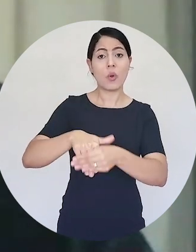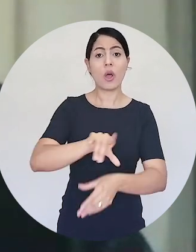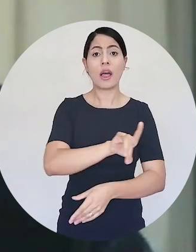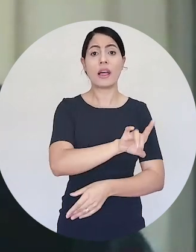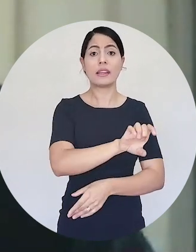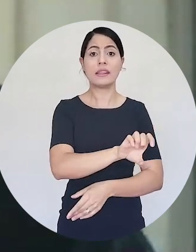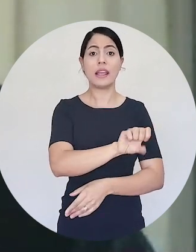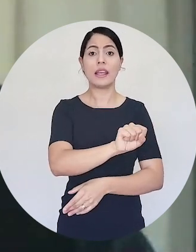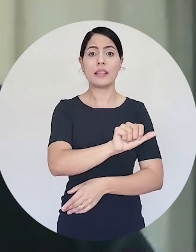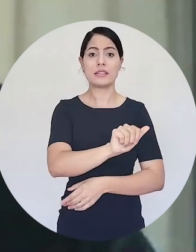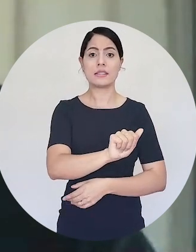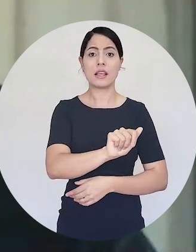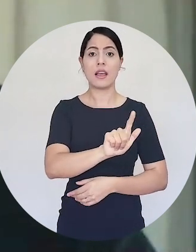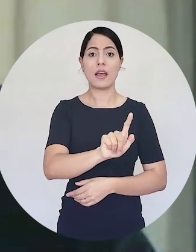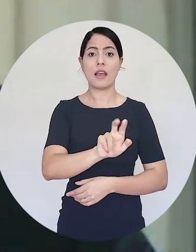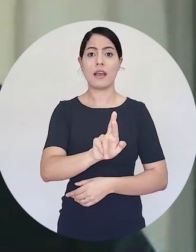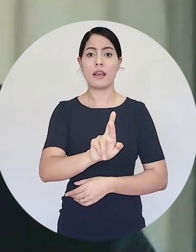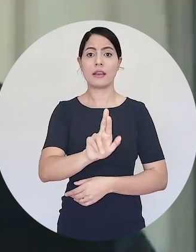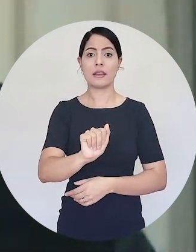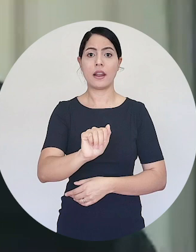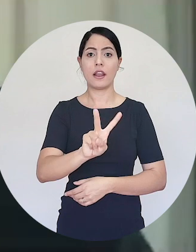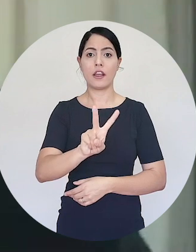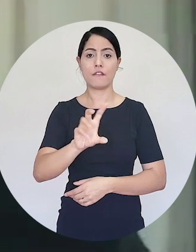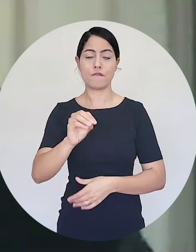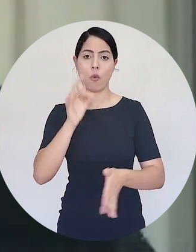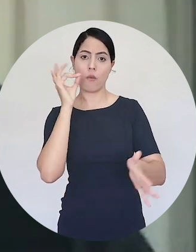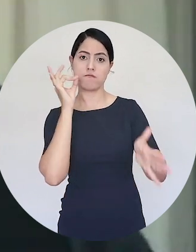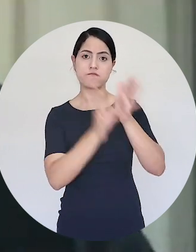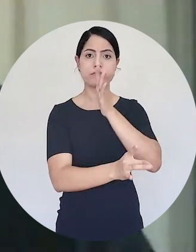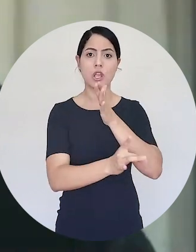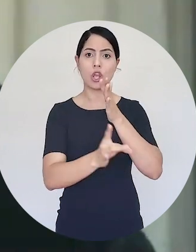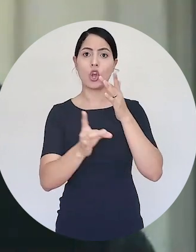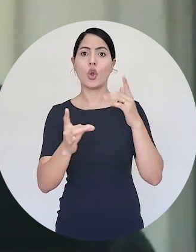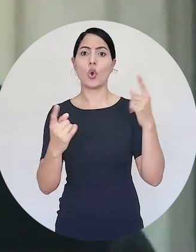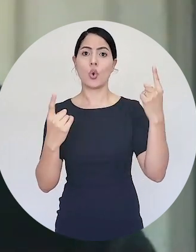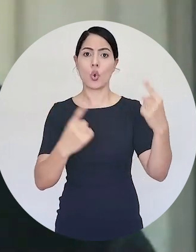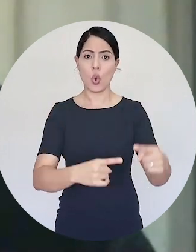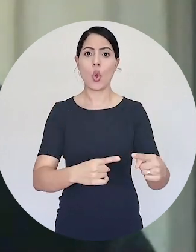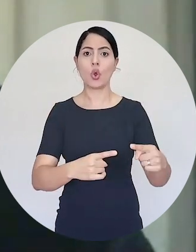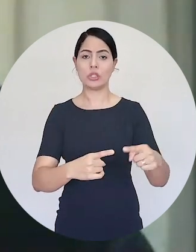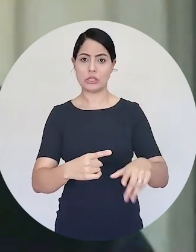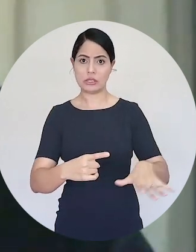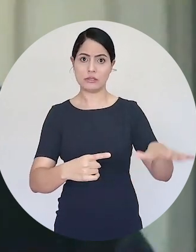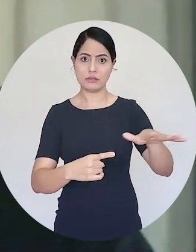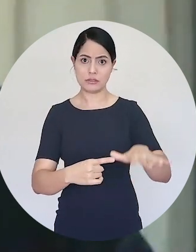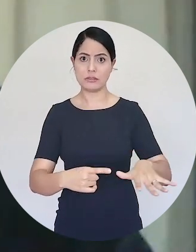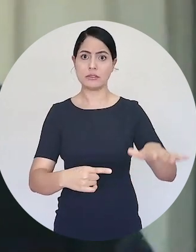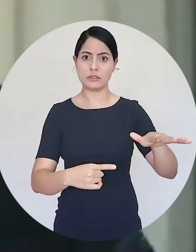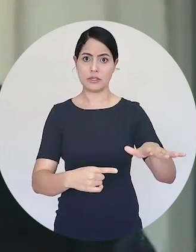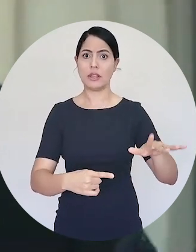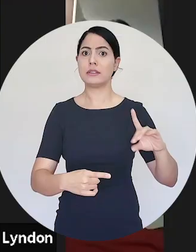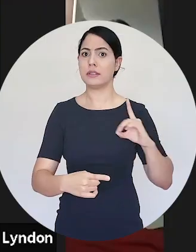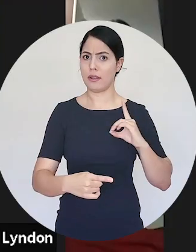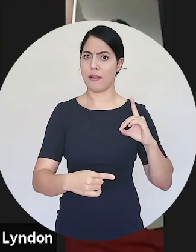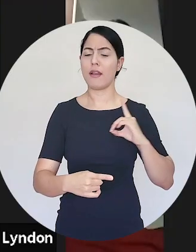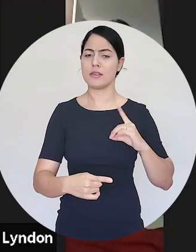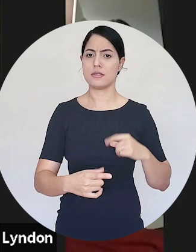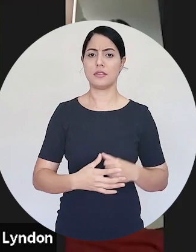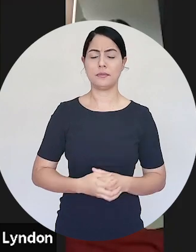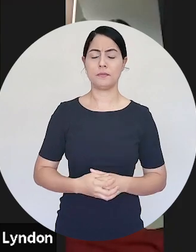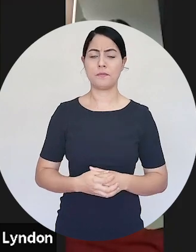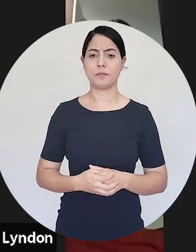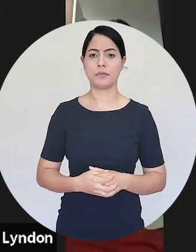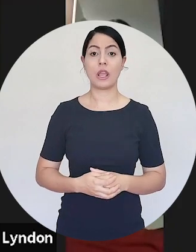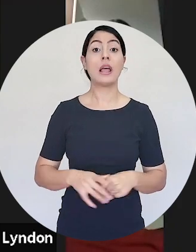do desagravo ocorrido e sofrido pelos advogados integrantes da Comissão de Prerrogativas.